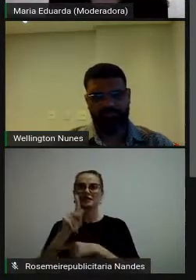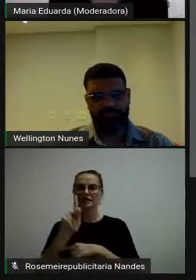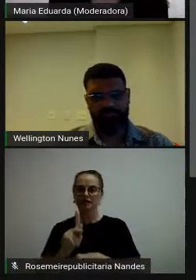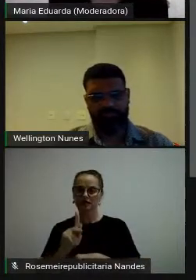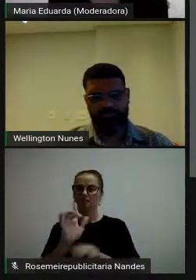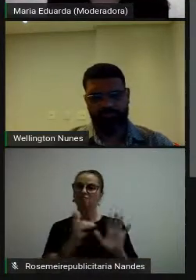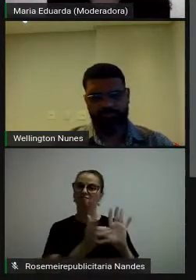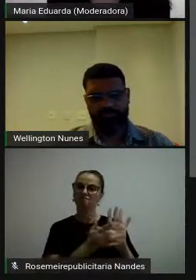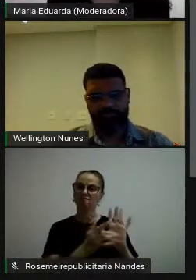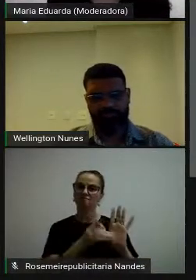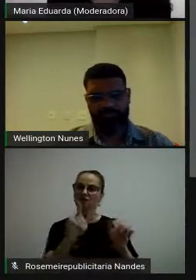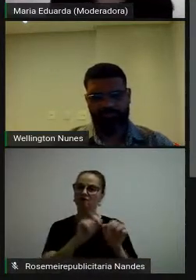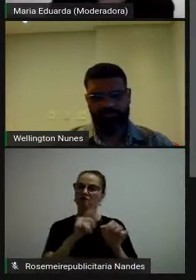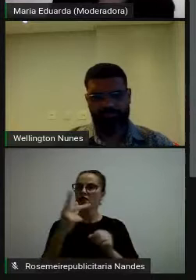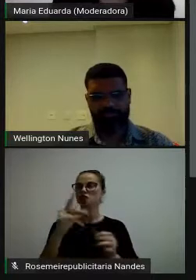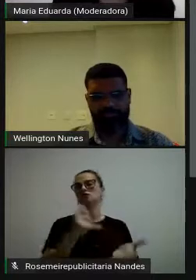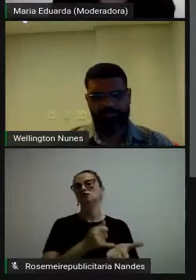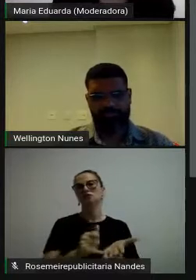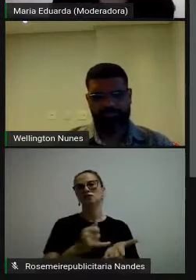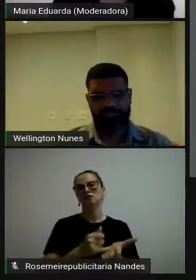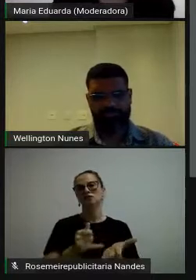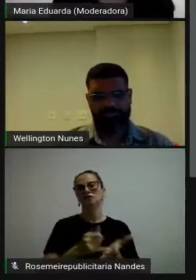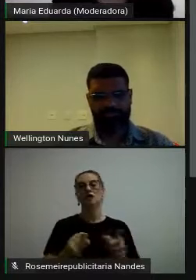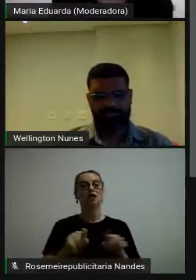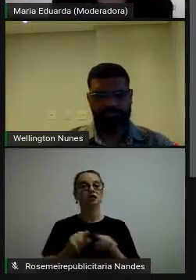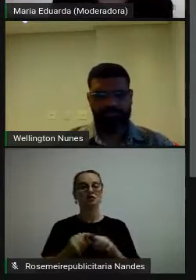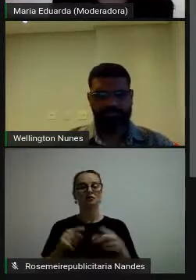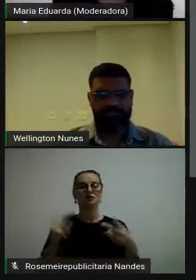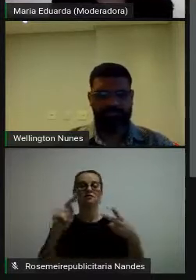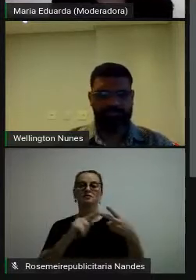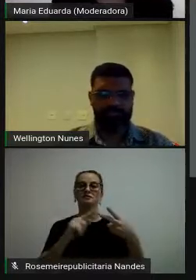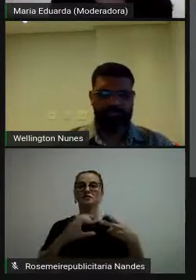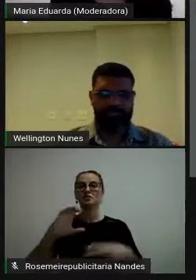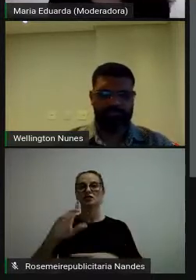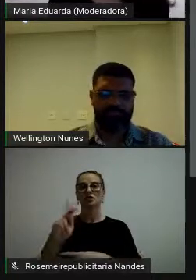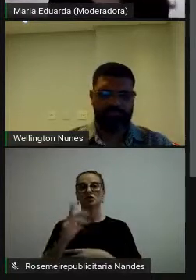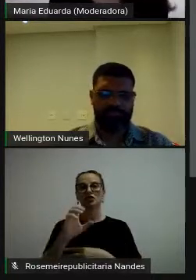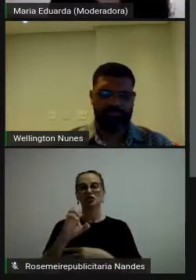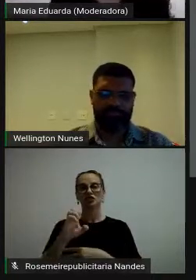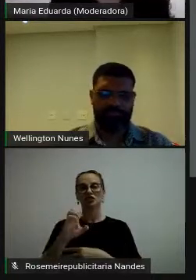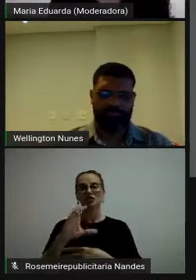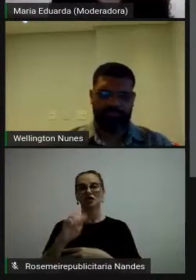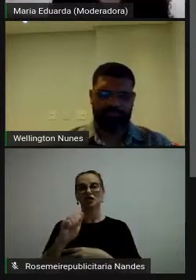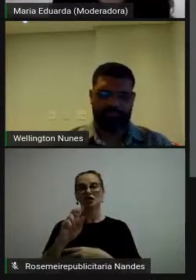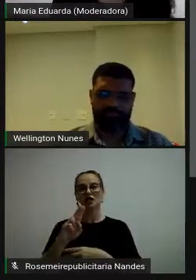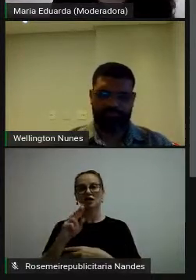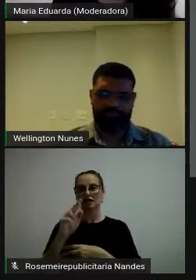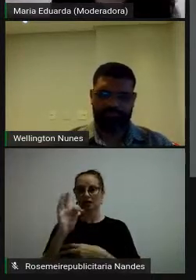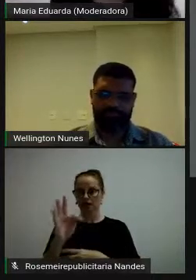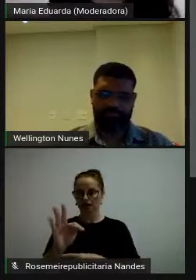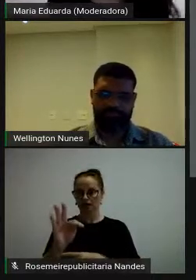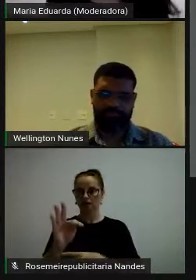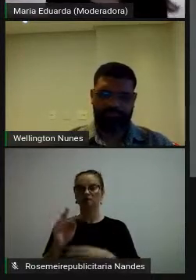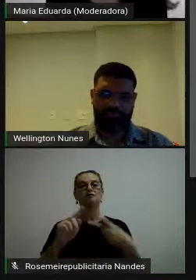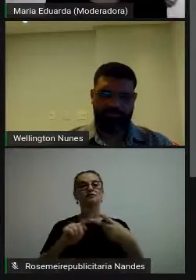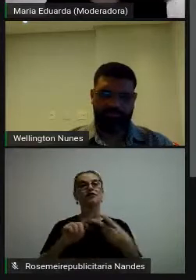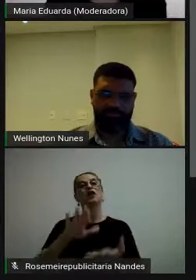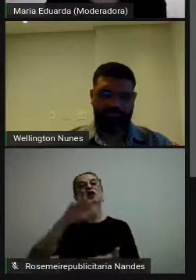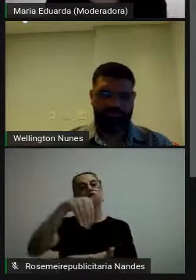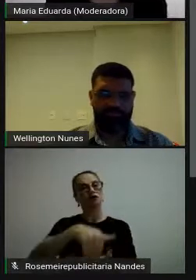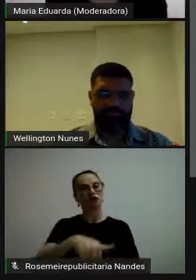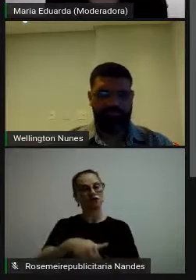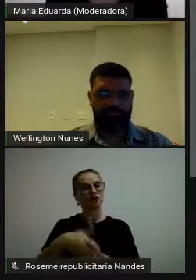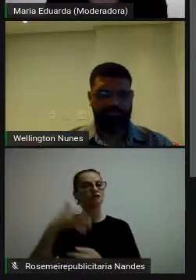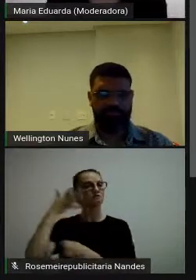vai dar tudo certo. E o check-out. Para o check-out, no final da palestra, nós vamos também disponibilizar o link no chat. Vocês